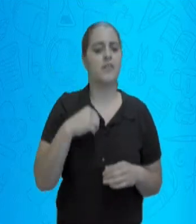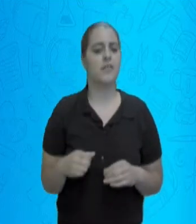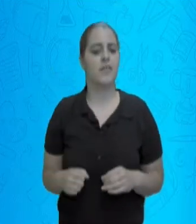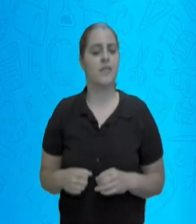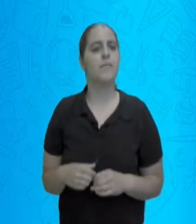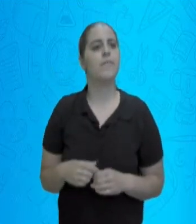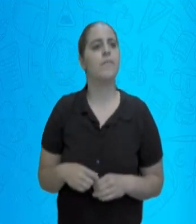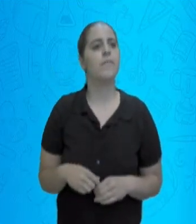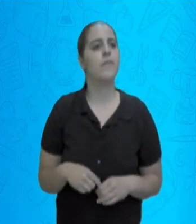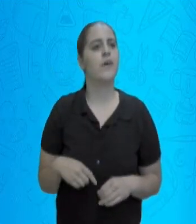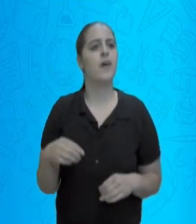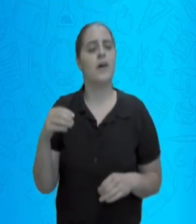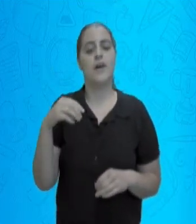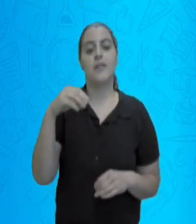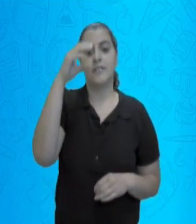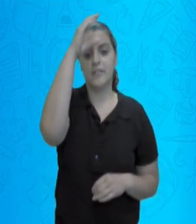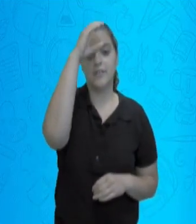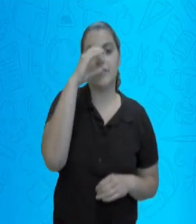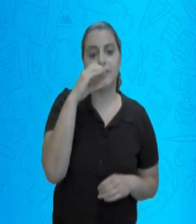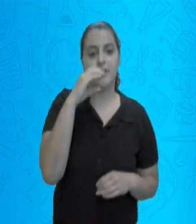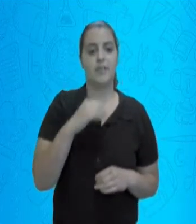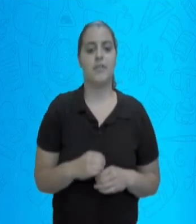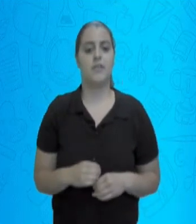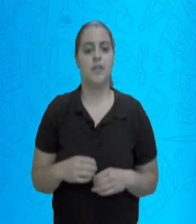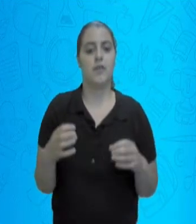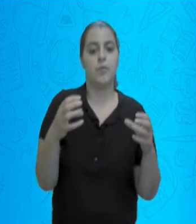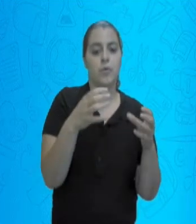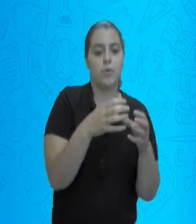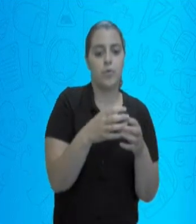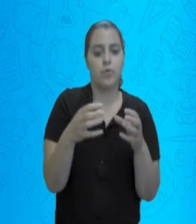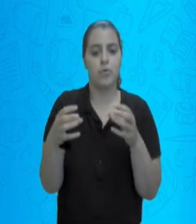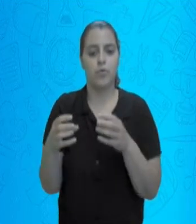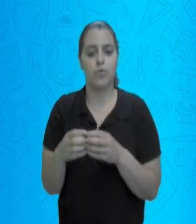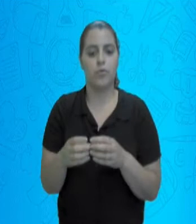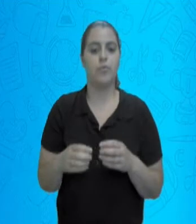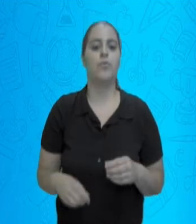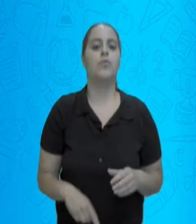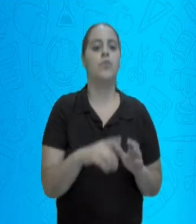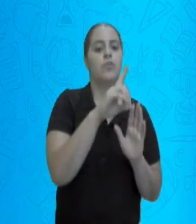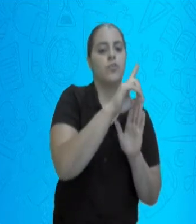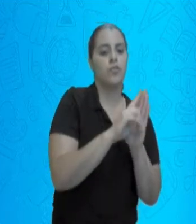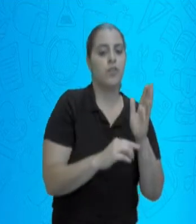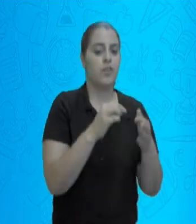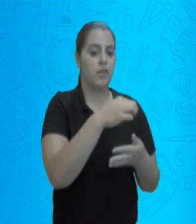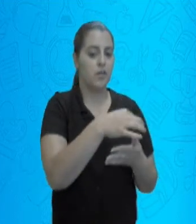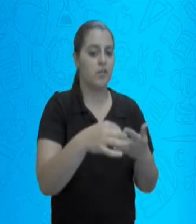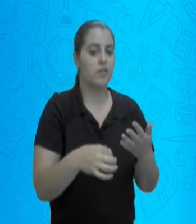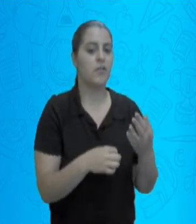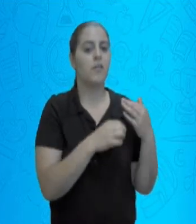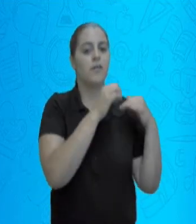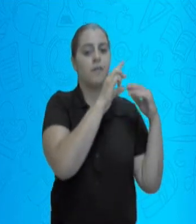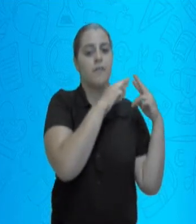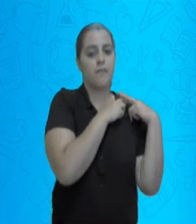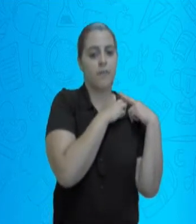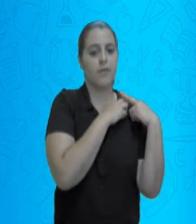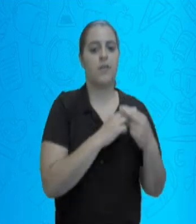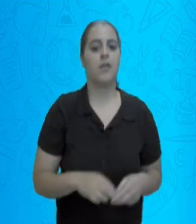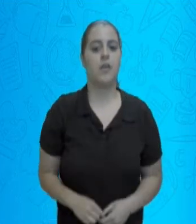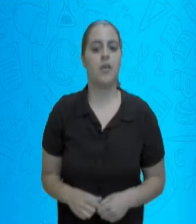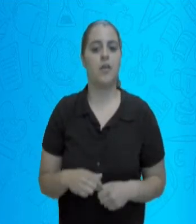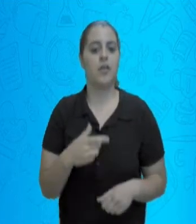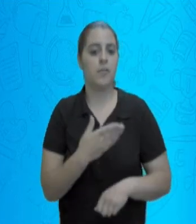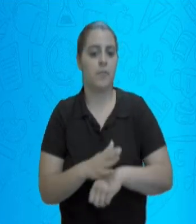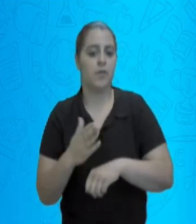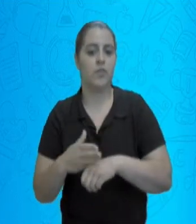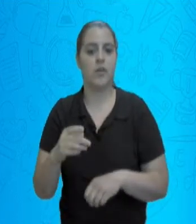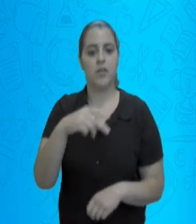cidadania? A cidadania é um conjunto de direitos e deveres exercidos por um indivíduo